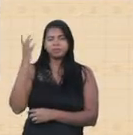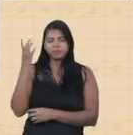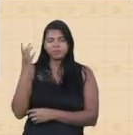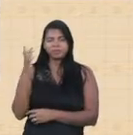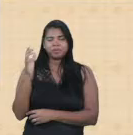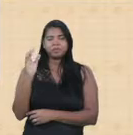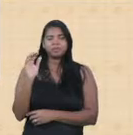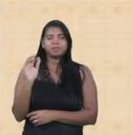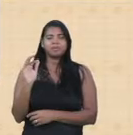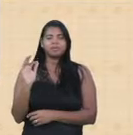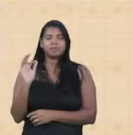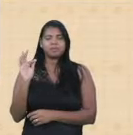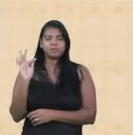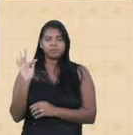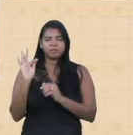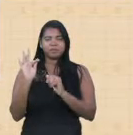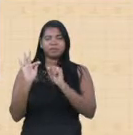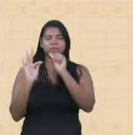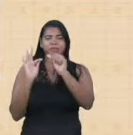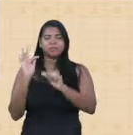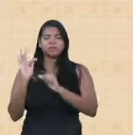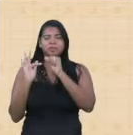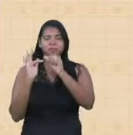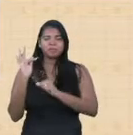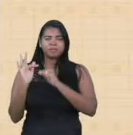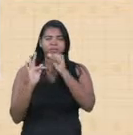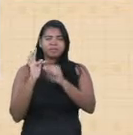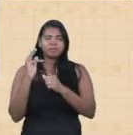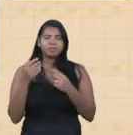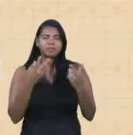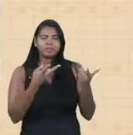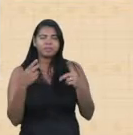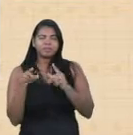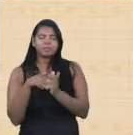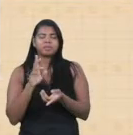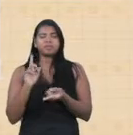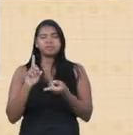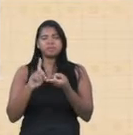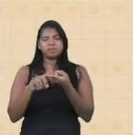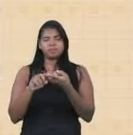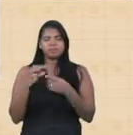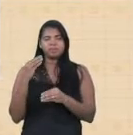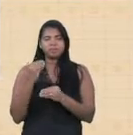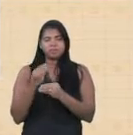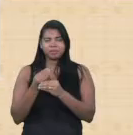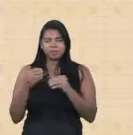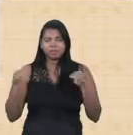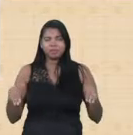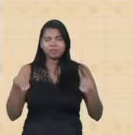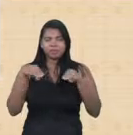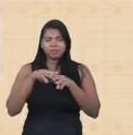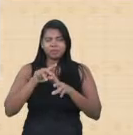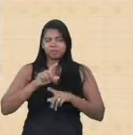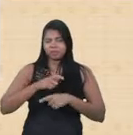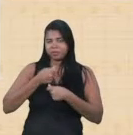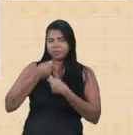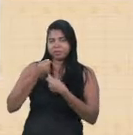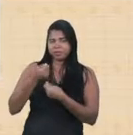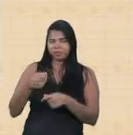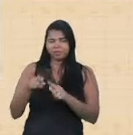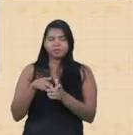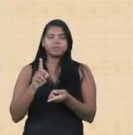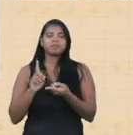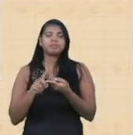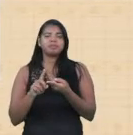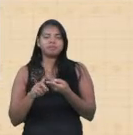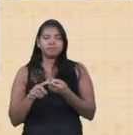íons que estão na atmosfera, eles são atraídos por esse campo magnético, vai ser gerada uma força e eles adentram na nossa atmosfera